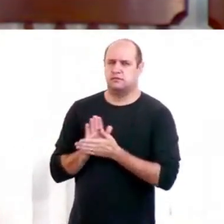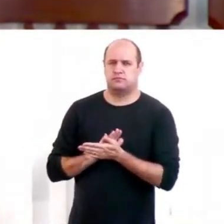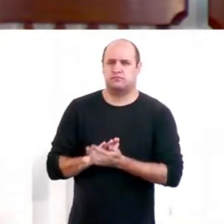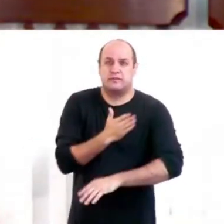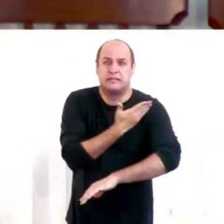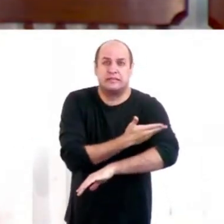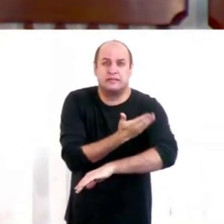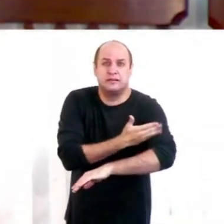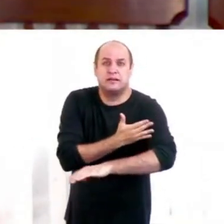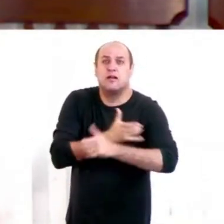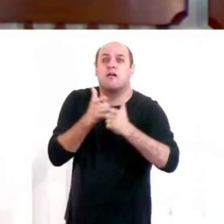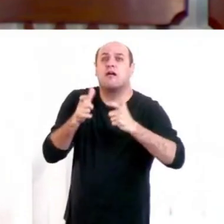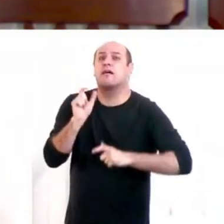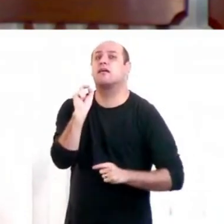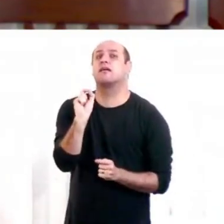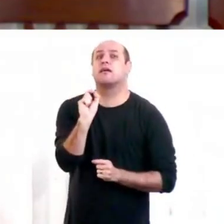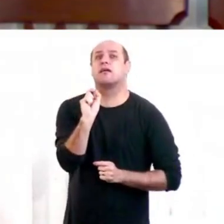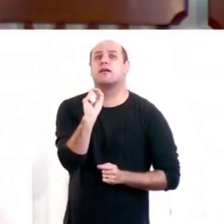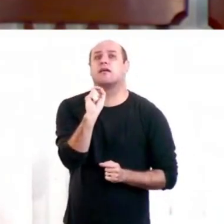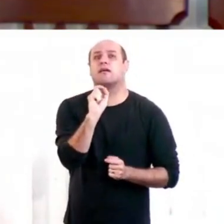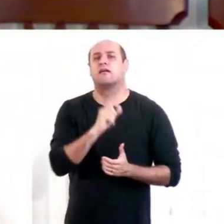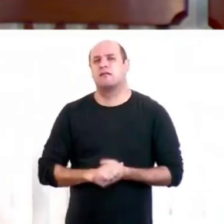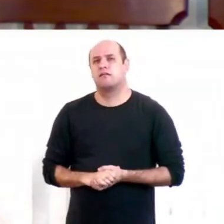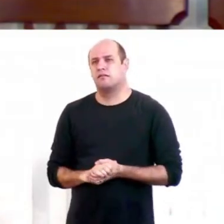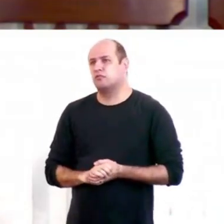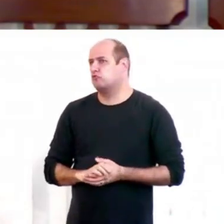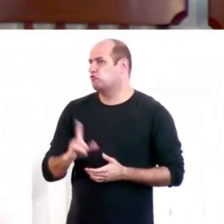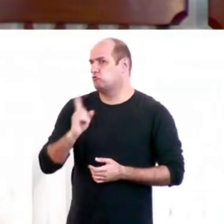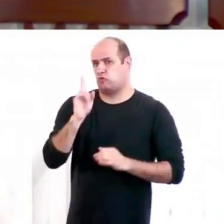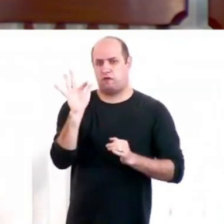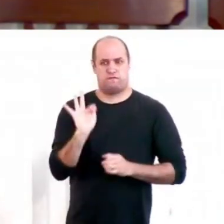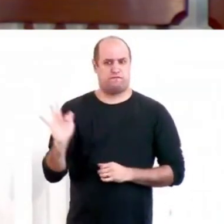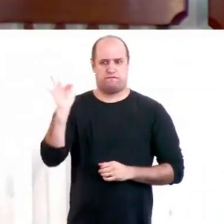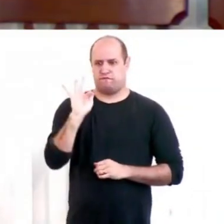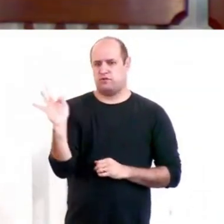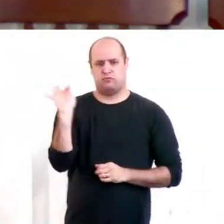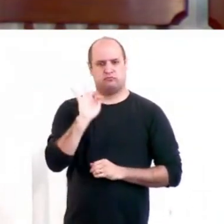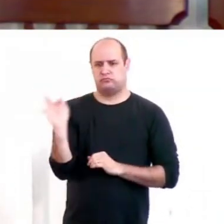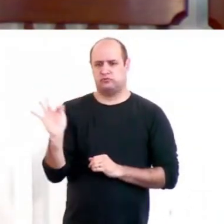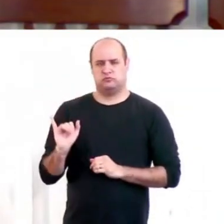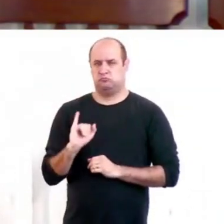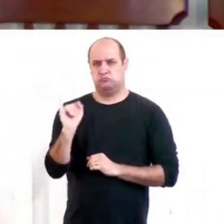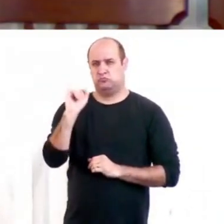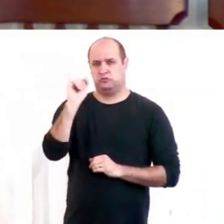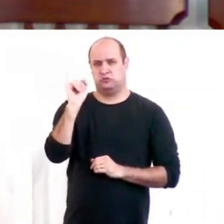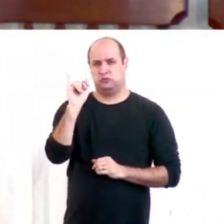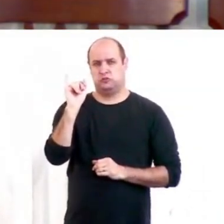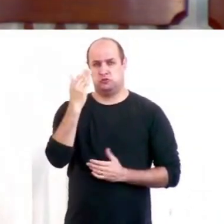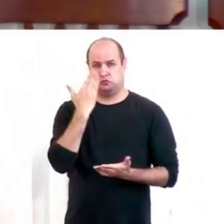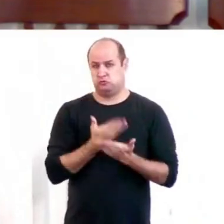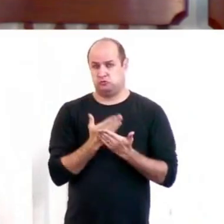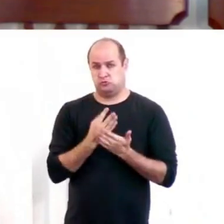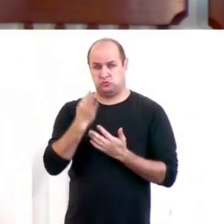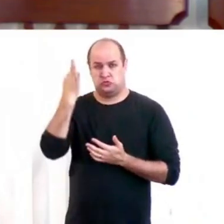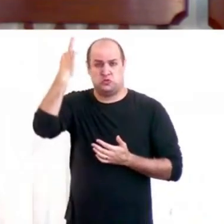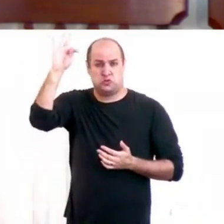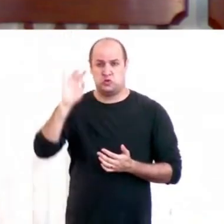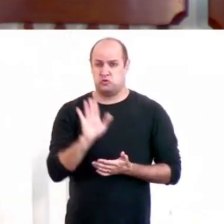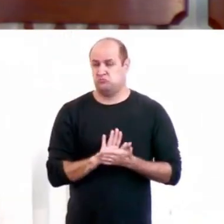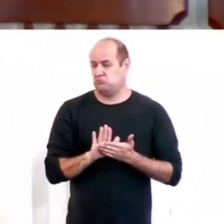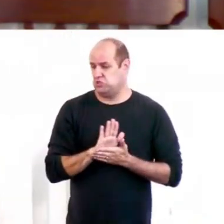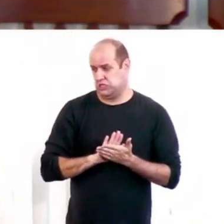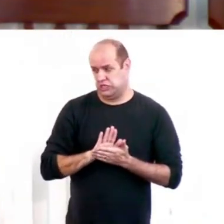sabe aonde? Com a palavra do Senhor. Não é no Underjumper, não é no seminário de teologia, nos seminários de Campinas onde eu